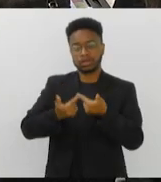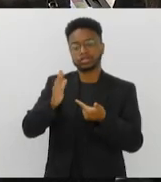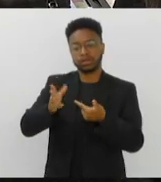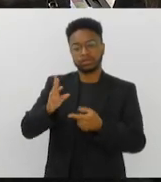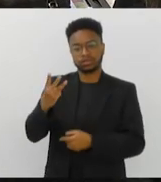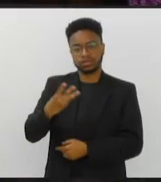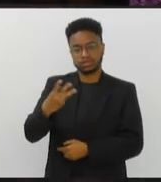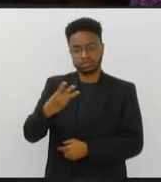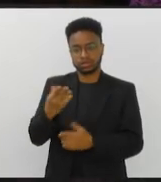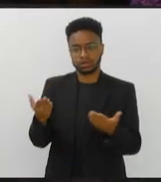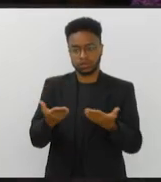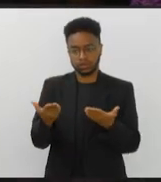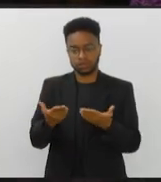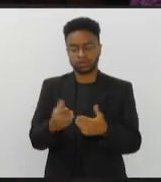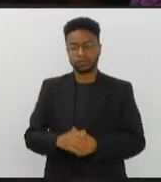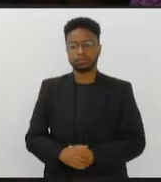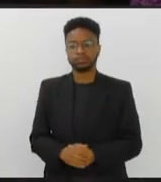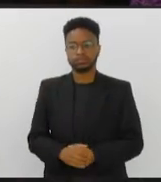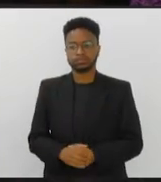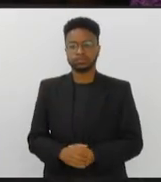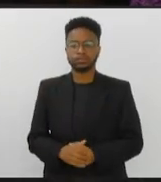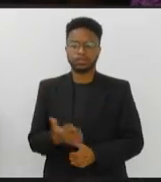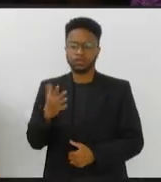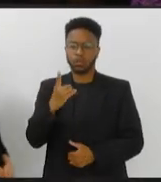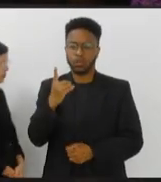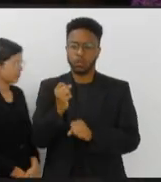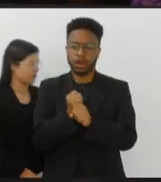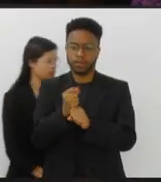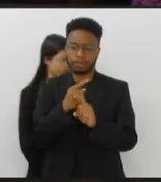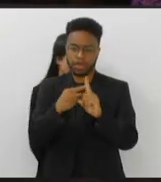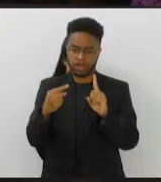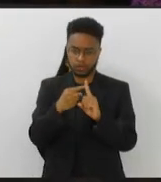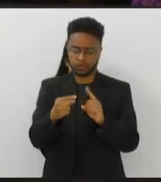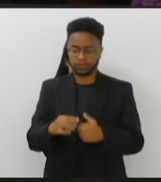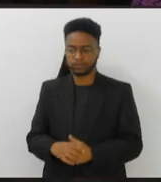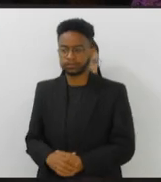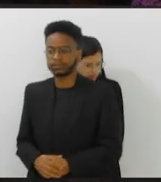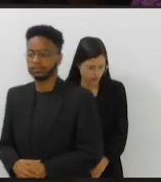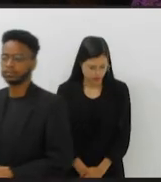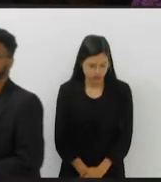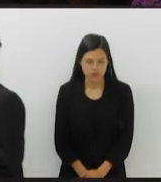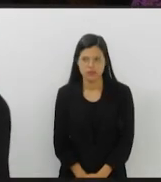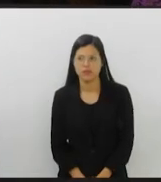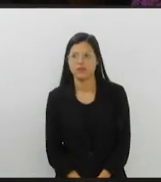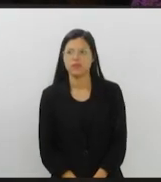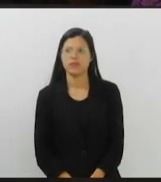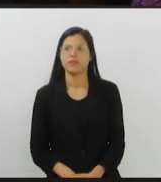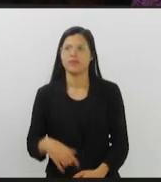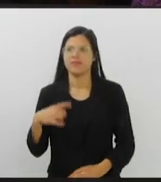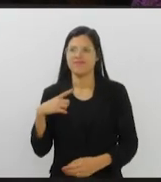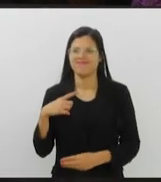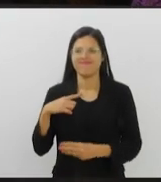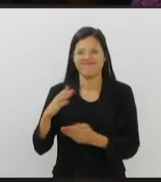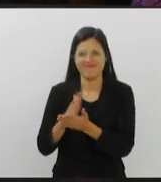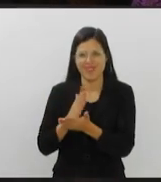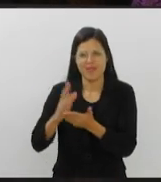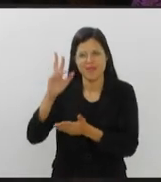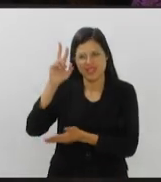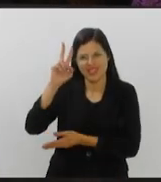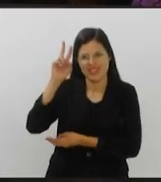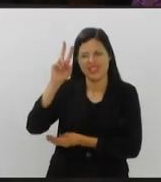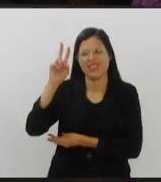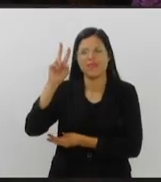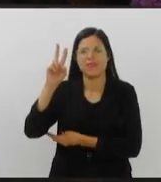chegando... passou um pouquinho de 1 ano e meio e reuniu aí algumas lembranças,